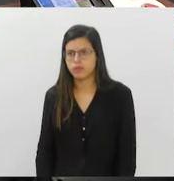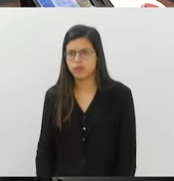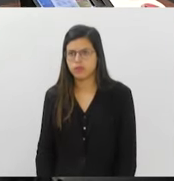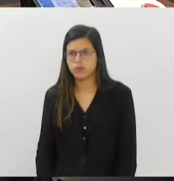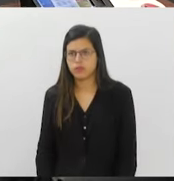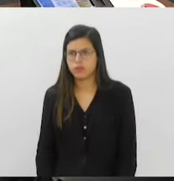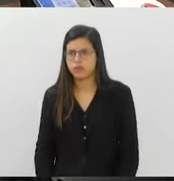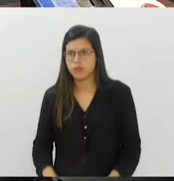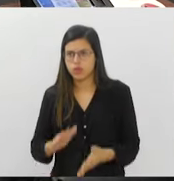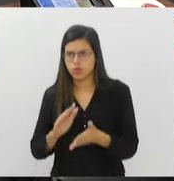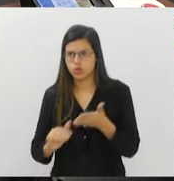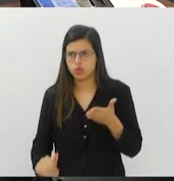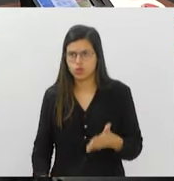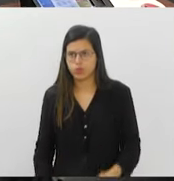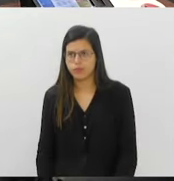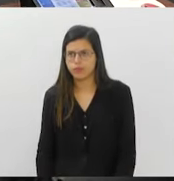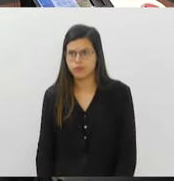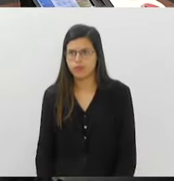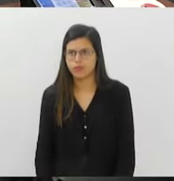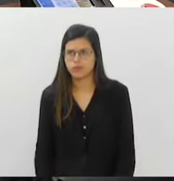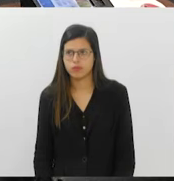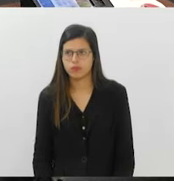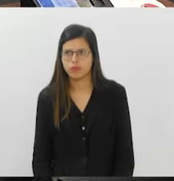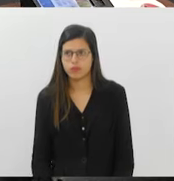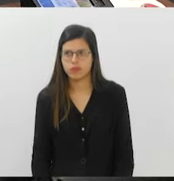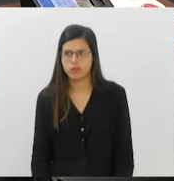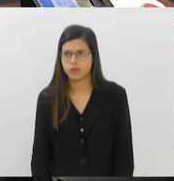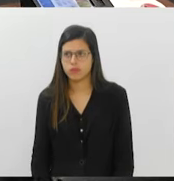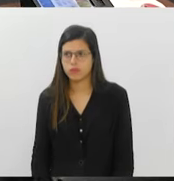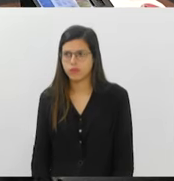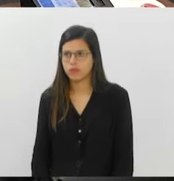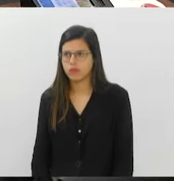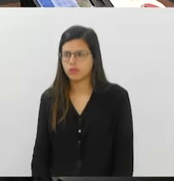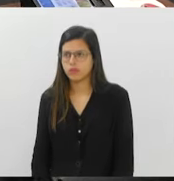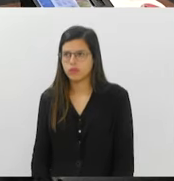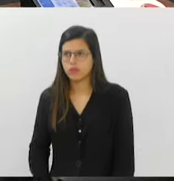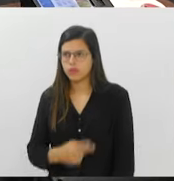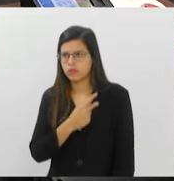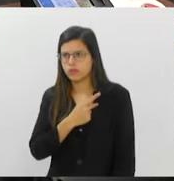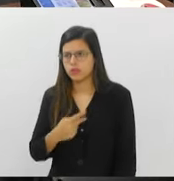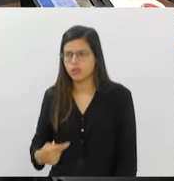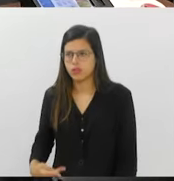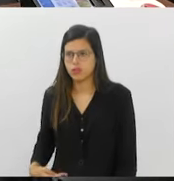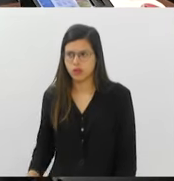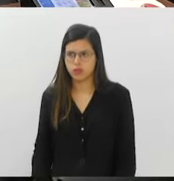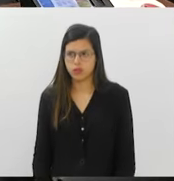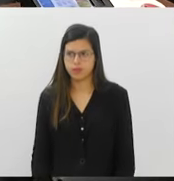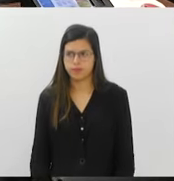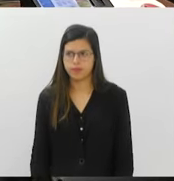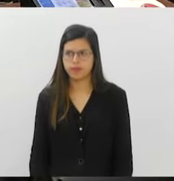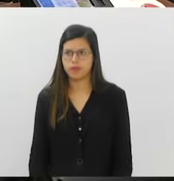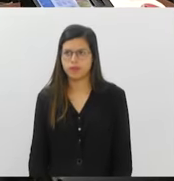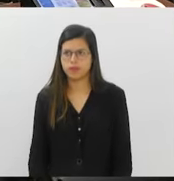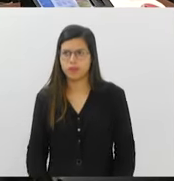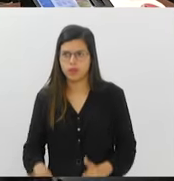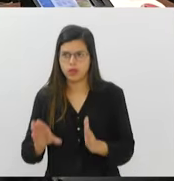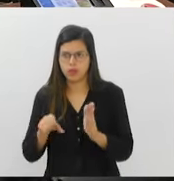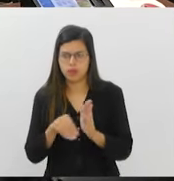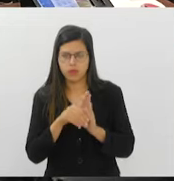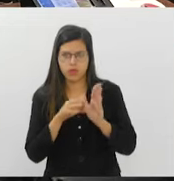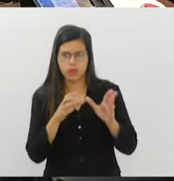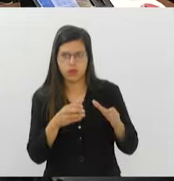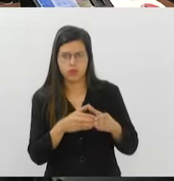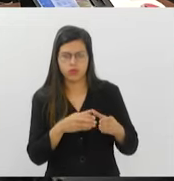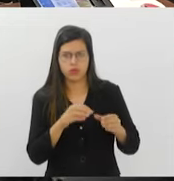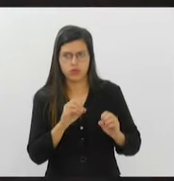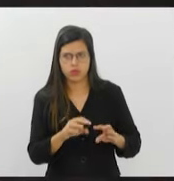Retirou? Retirou. Presidente. Vamos limpar o painel. Presidente, em pela votação, ordem. Em votação, a emenda da Comissão de